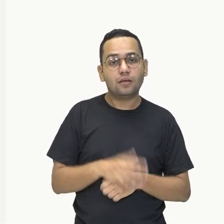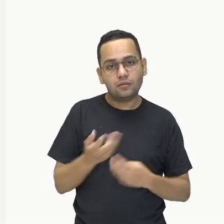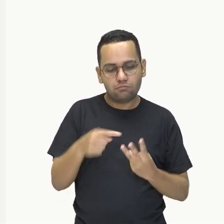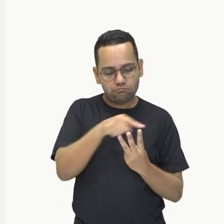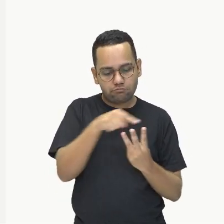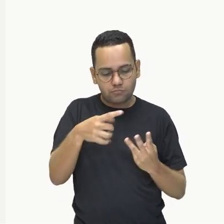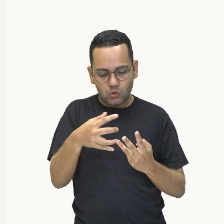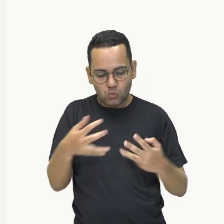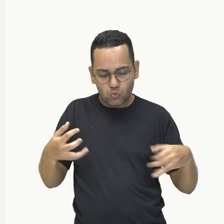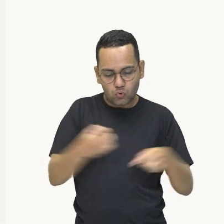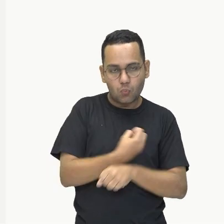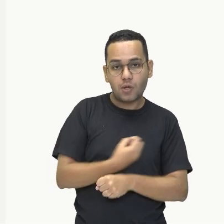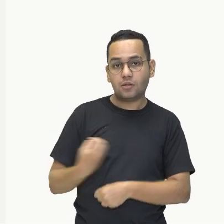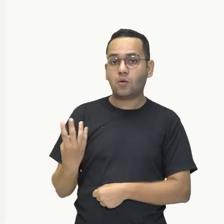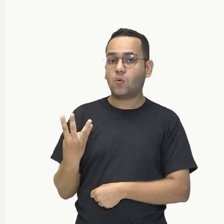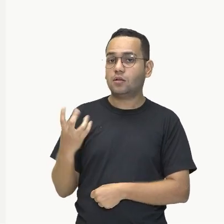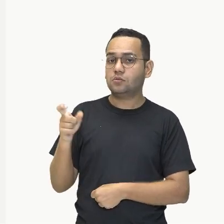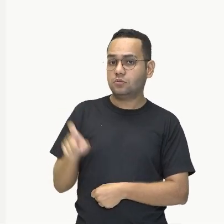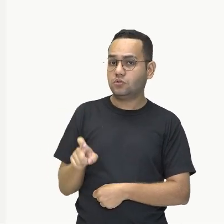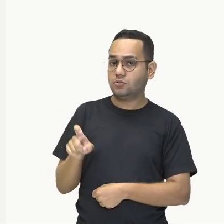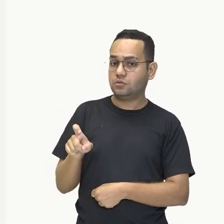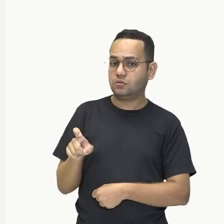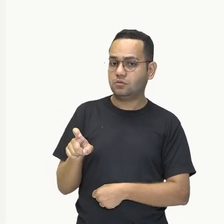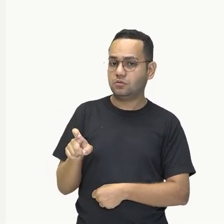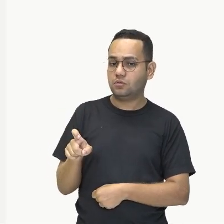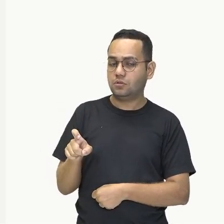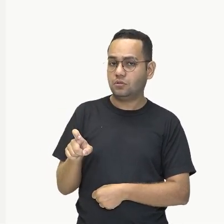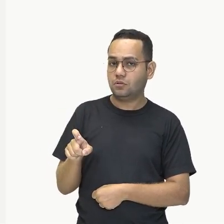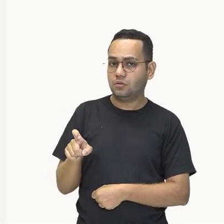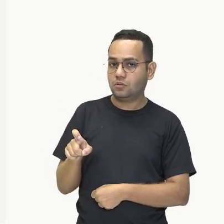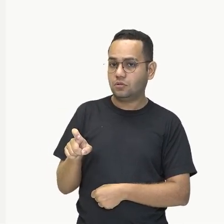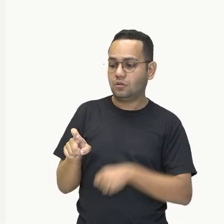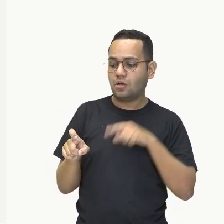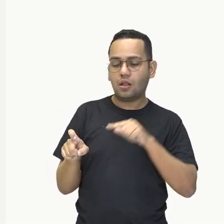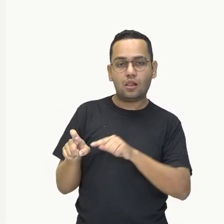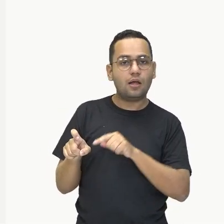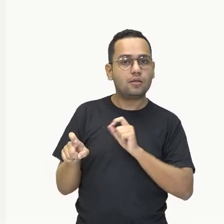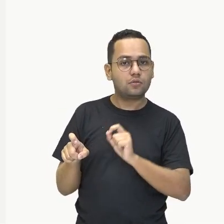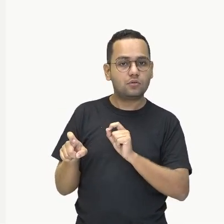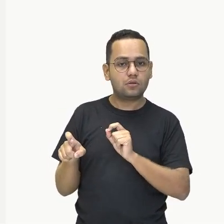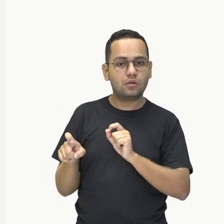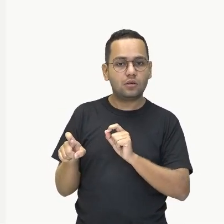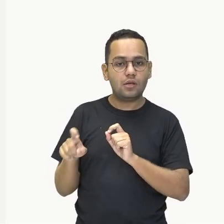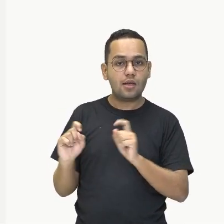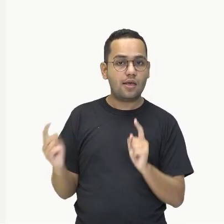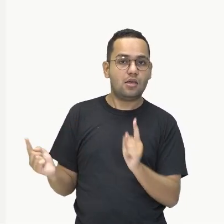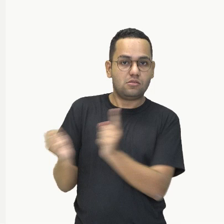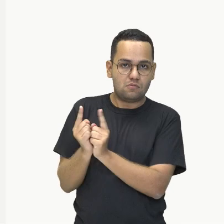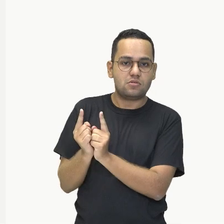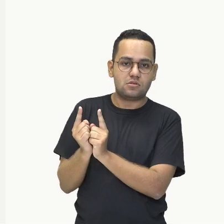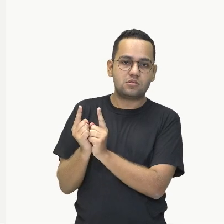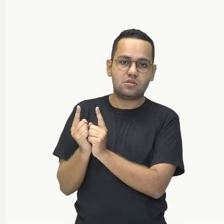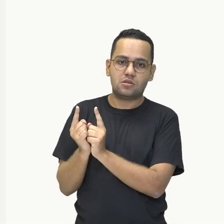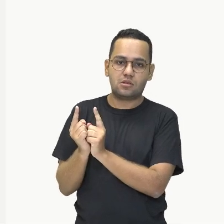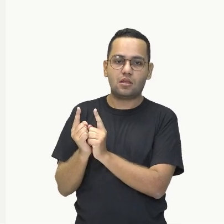tenho 4x. 4x, agora que está na forma reduzida,